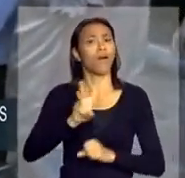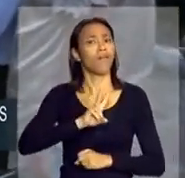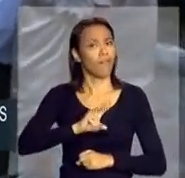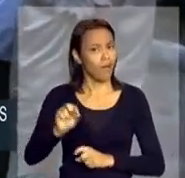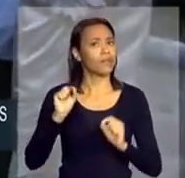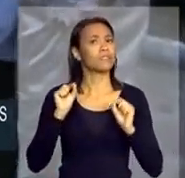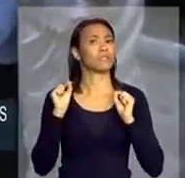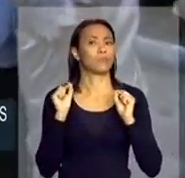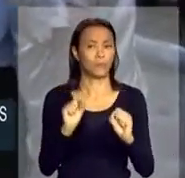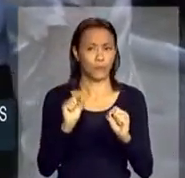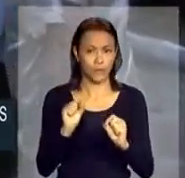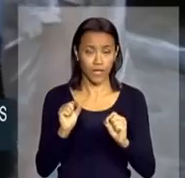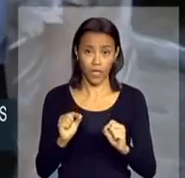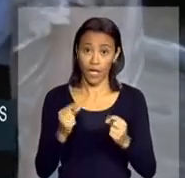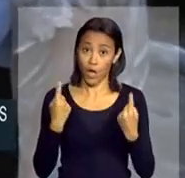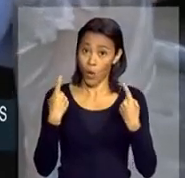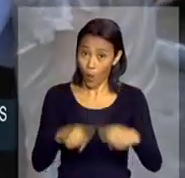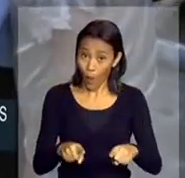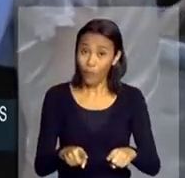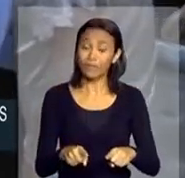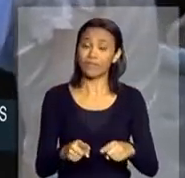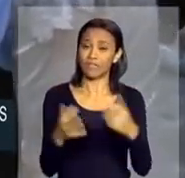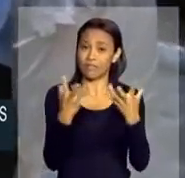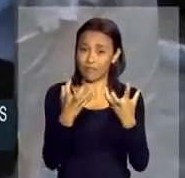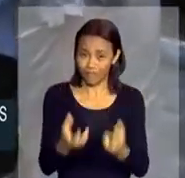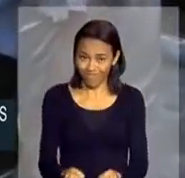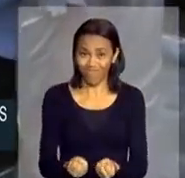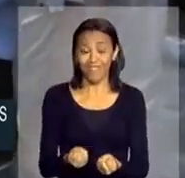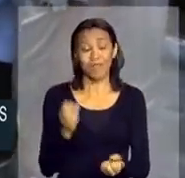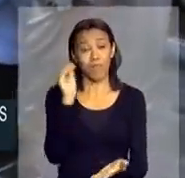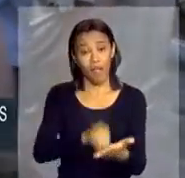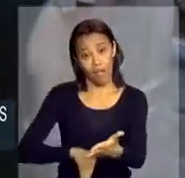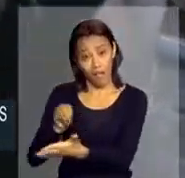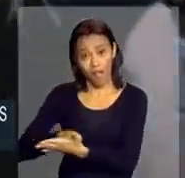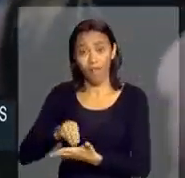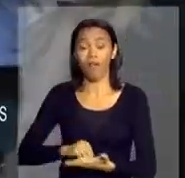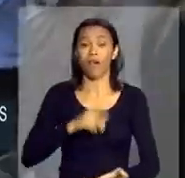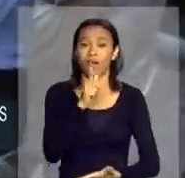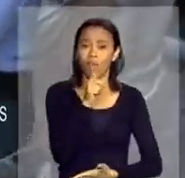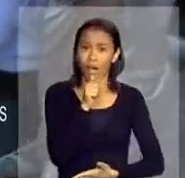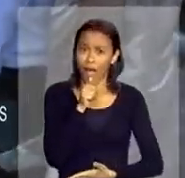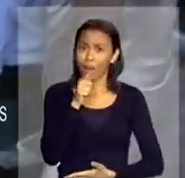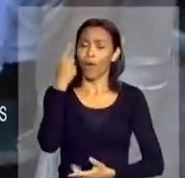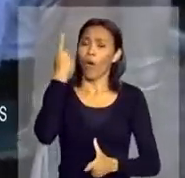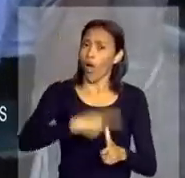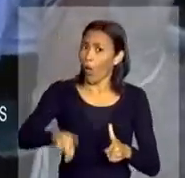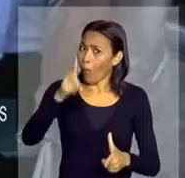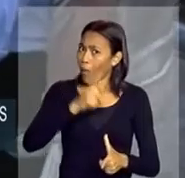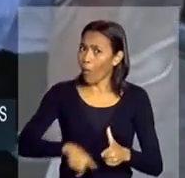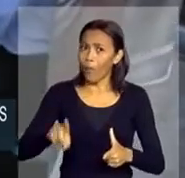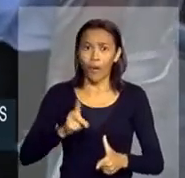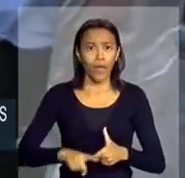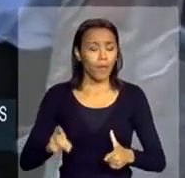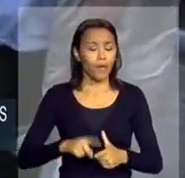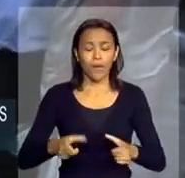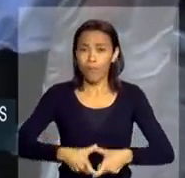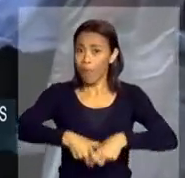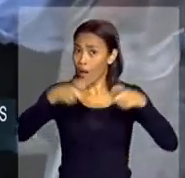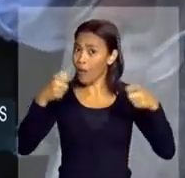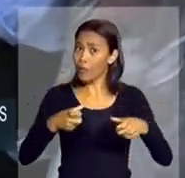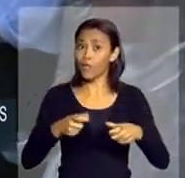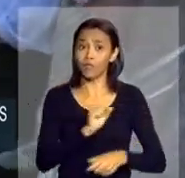no enfrentamento da estiagem, já que a falta d'água é um grande é um grande problema que afeta muitos